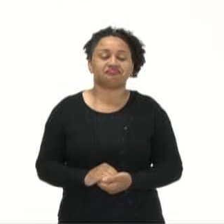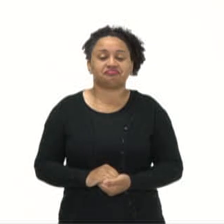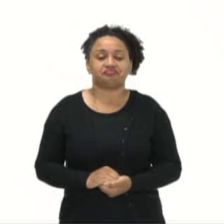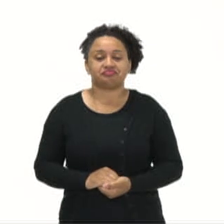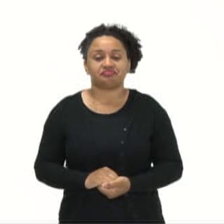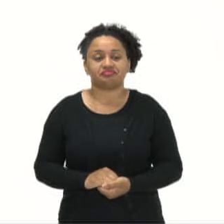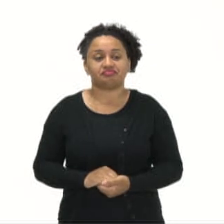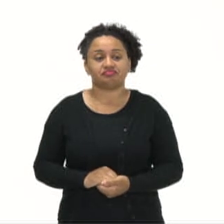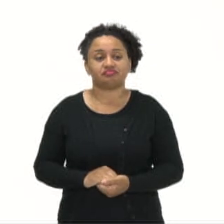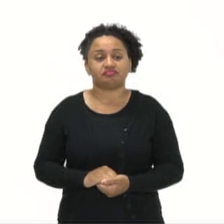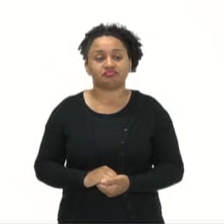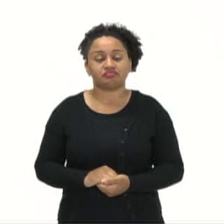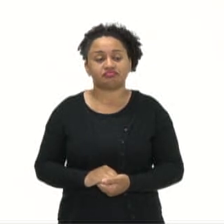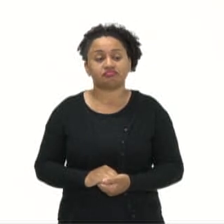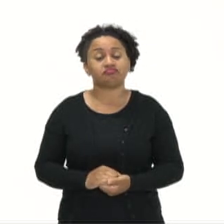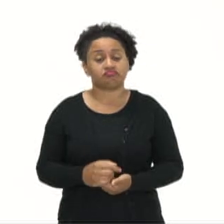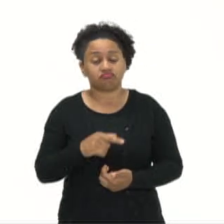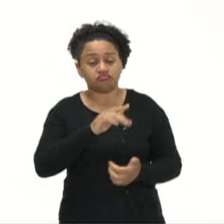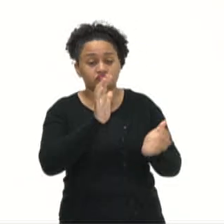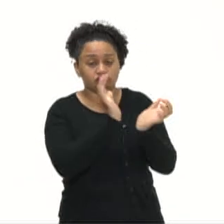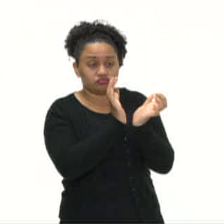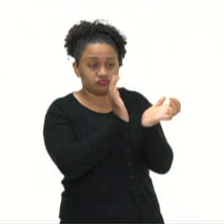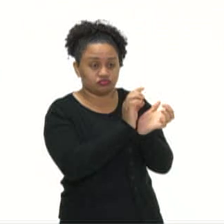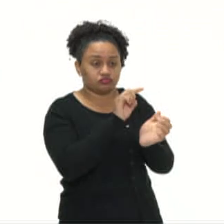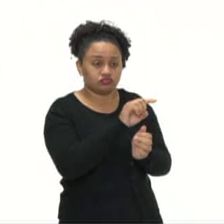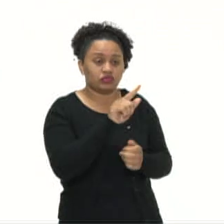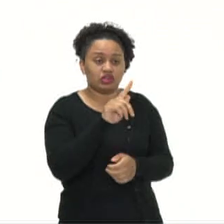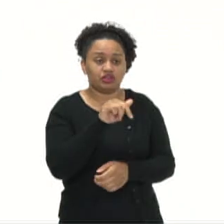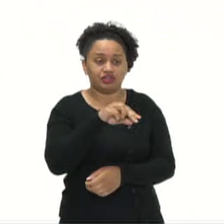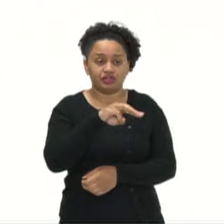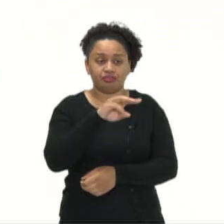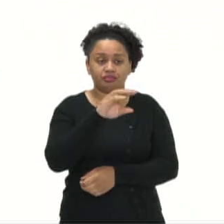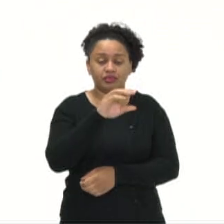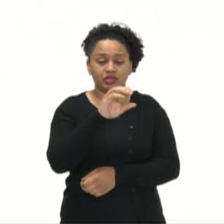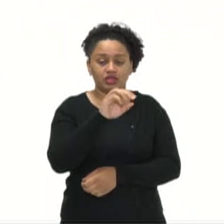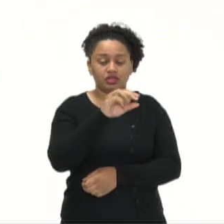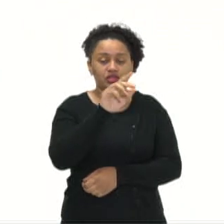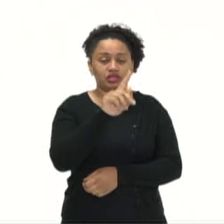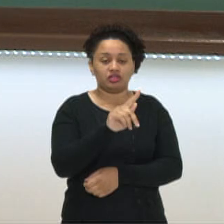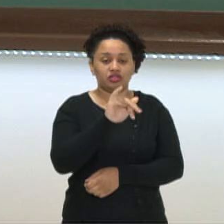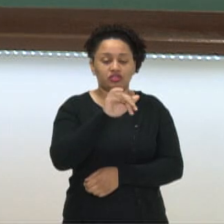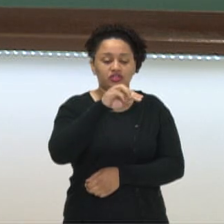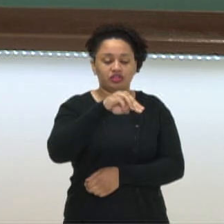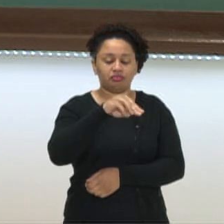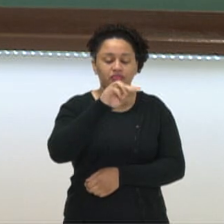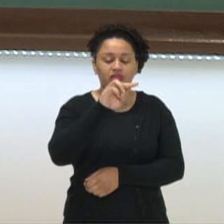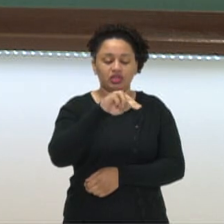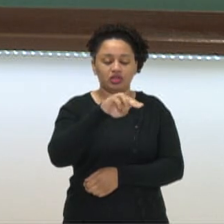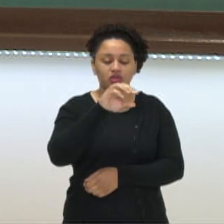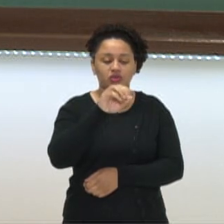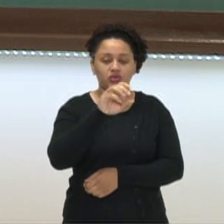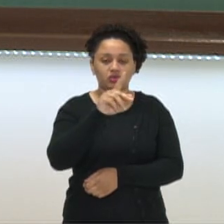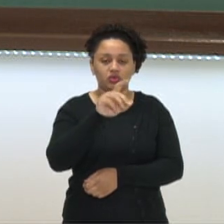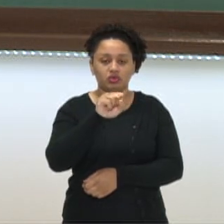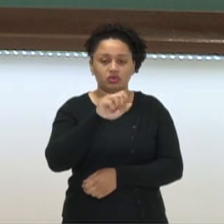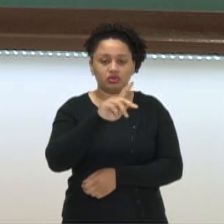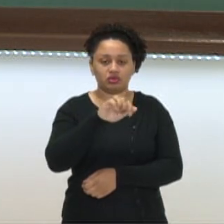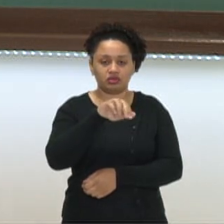As gimnospermas, elas são diferentes das angiospermas.